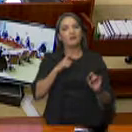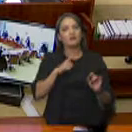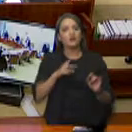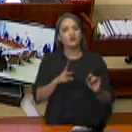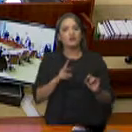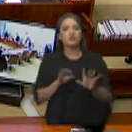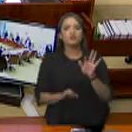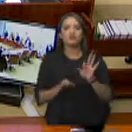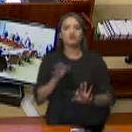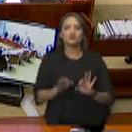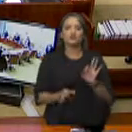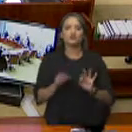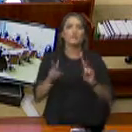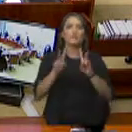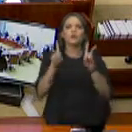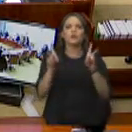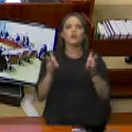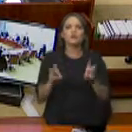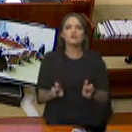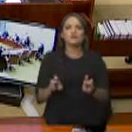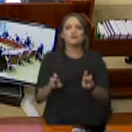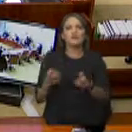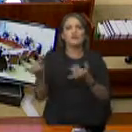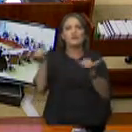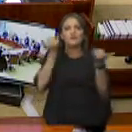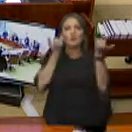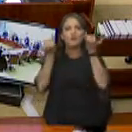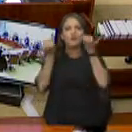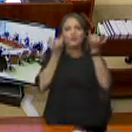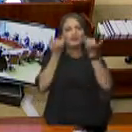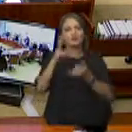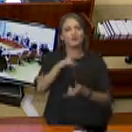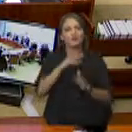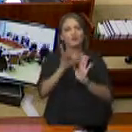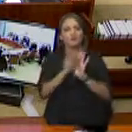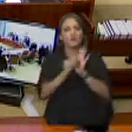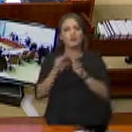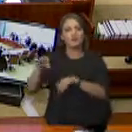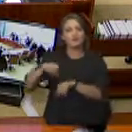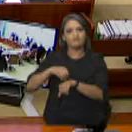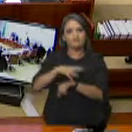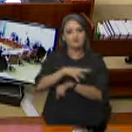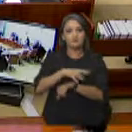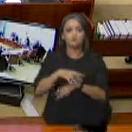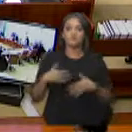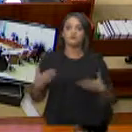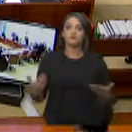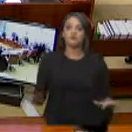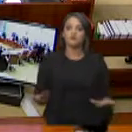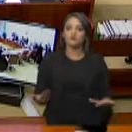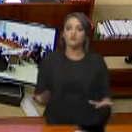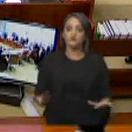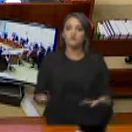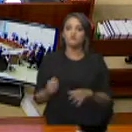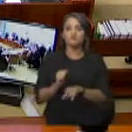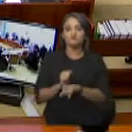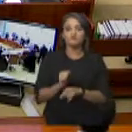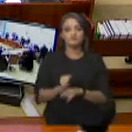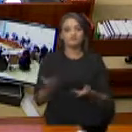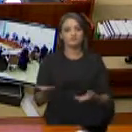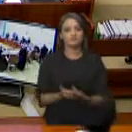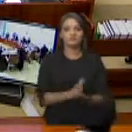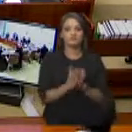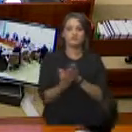do julgamento relativo à divulgação, melhor, o compartilhamento de dados. E a expectativa é que esse processo seja chamado dentro de